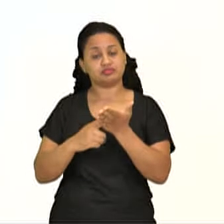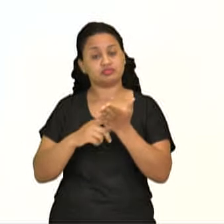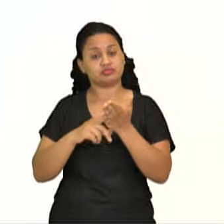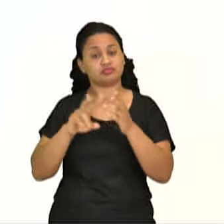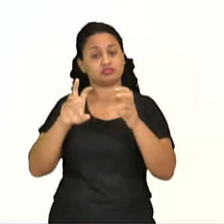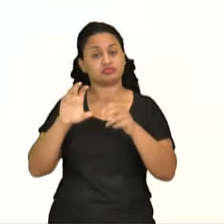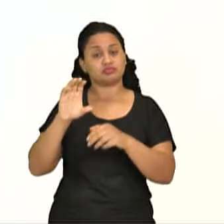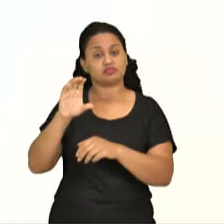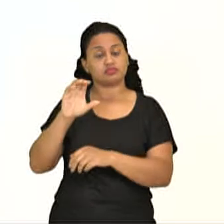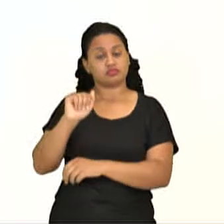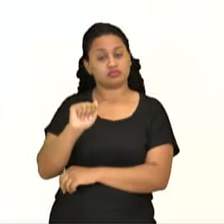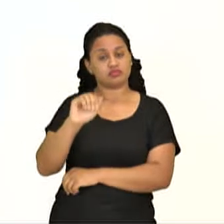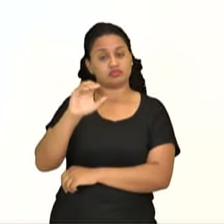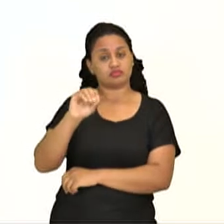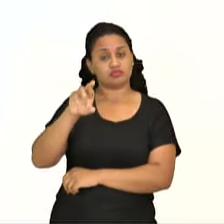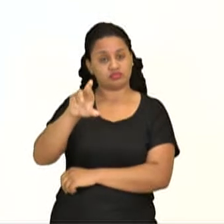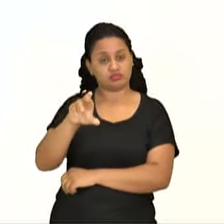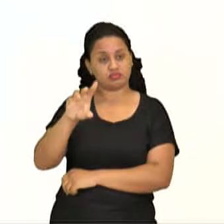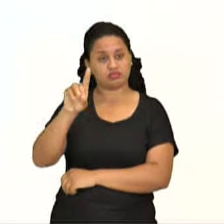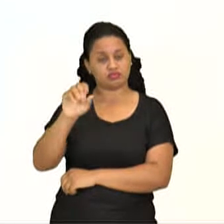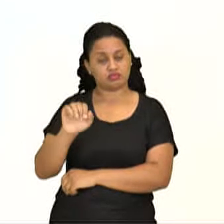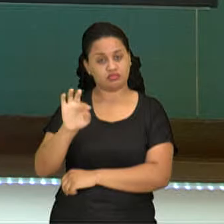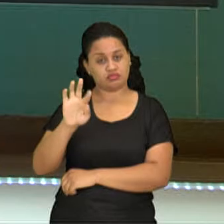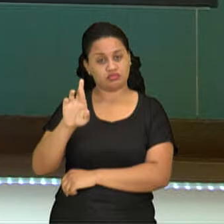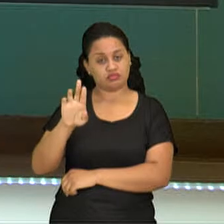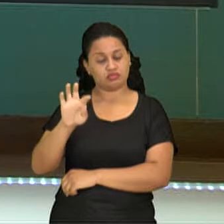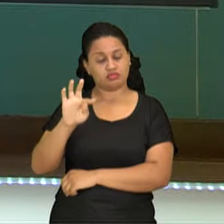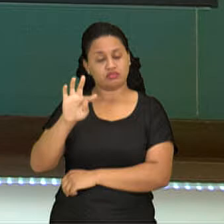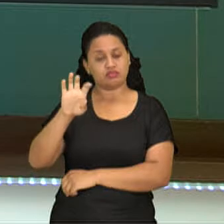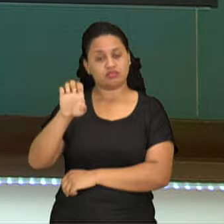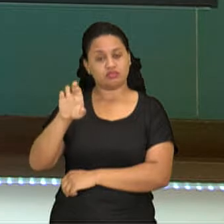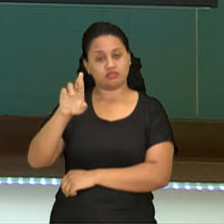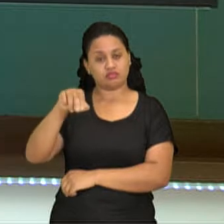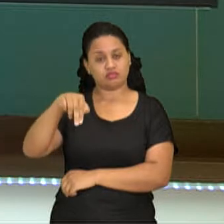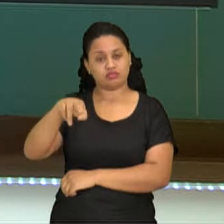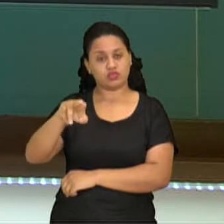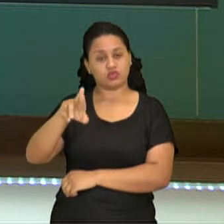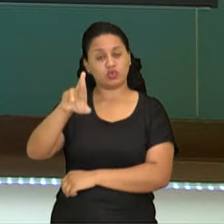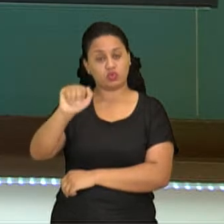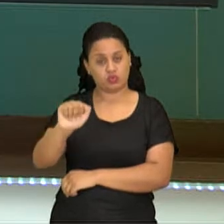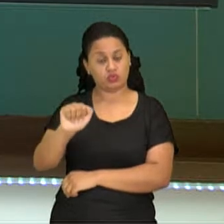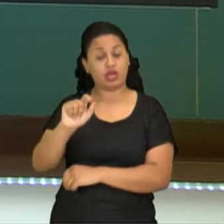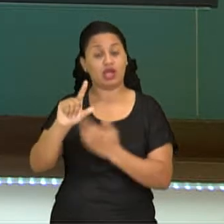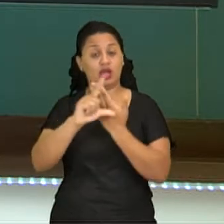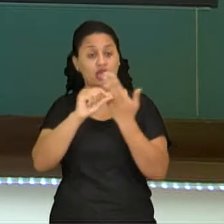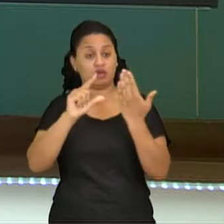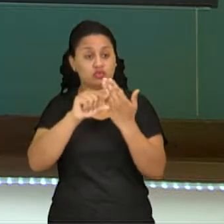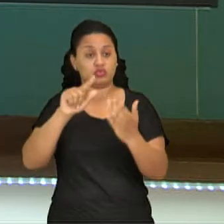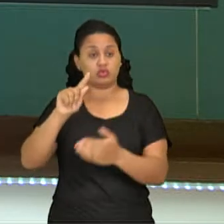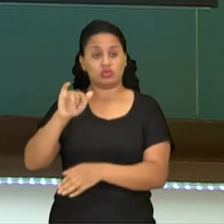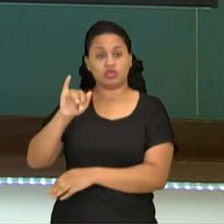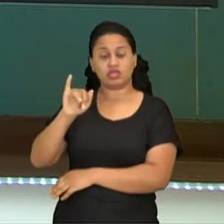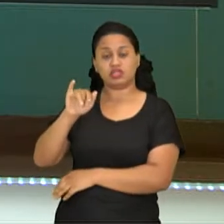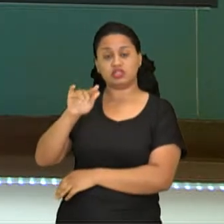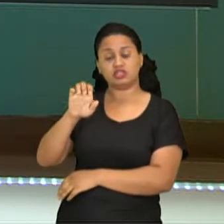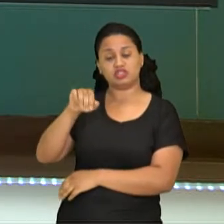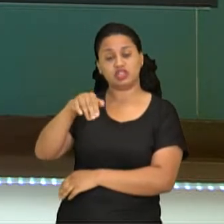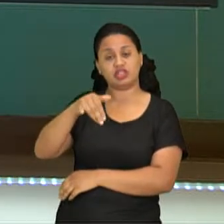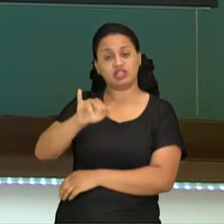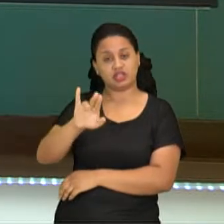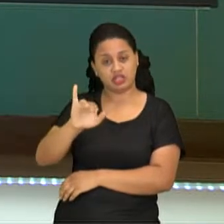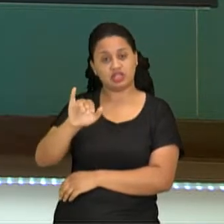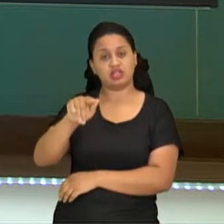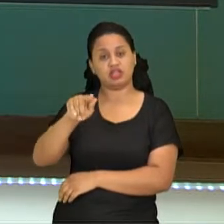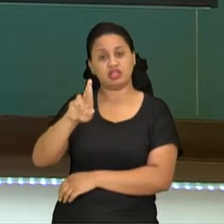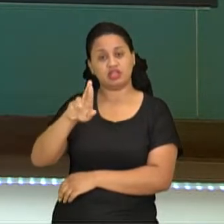da autora. É um livro de Geni Guimarães, uma escritora brasileira, negra, que conta um pouquinho de